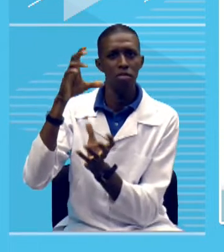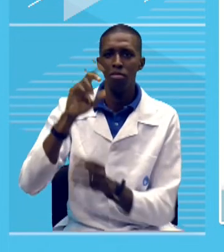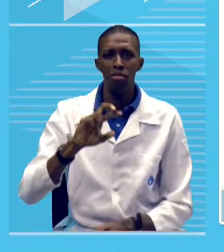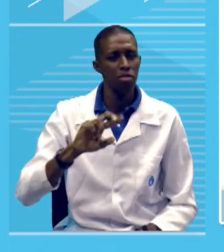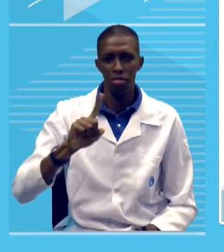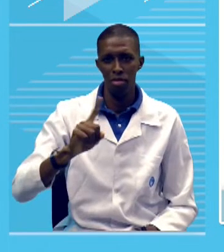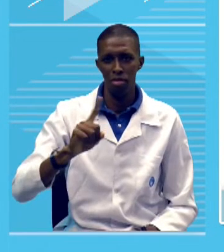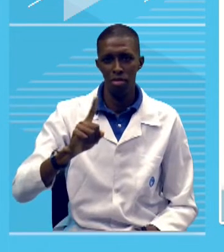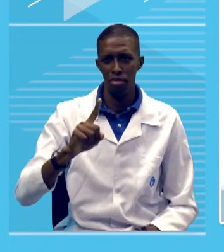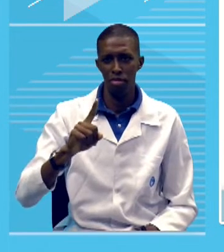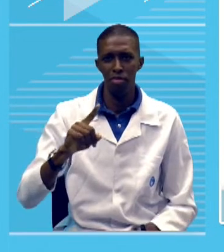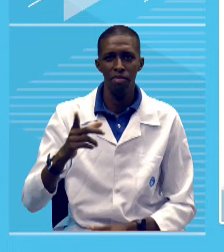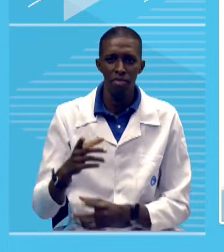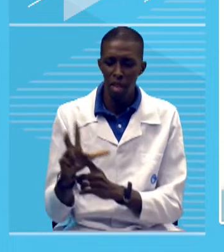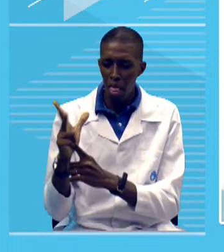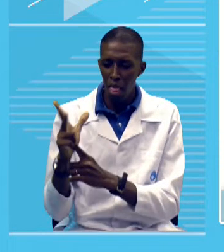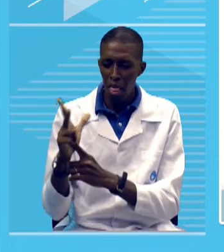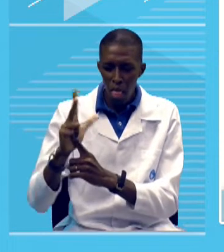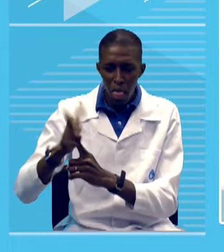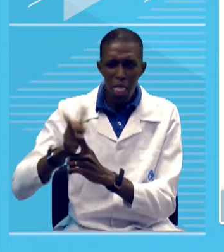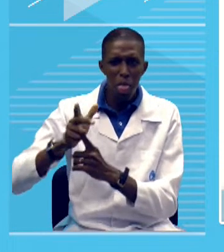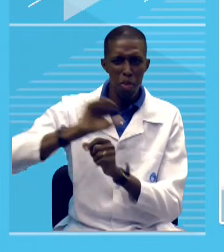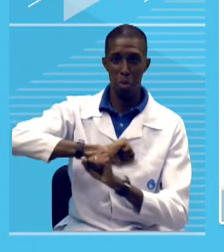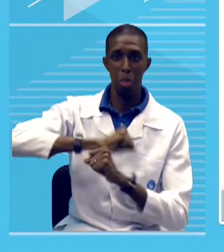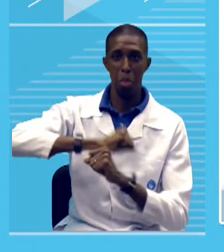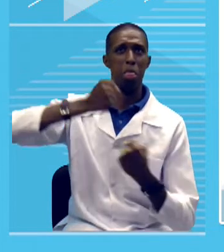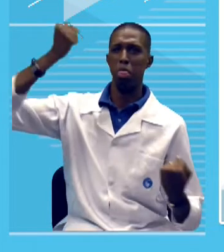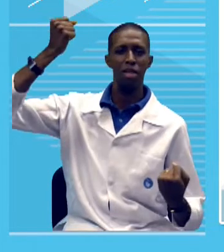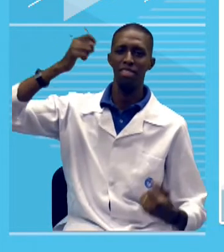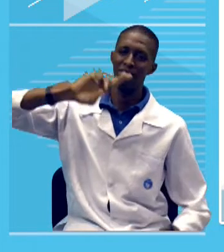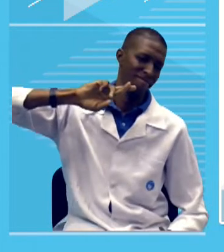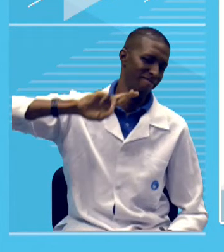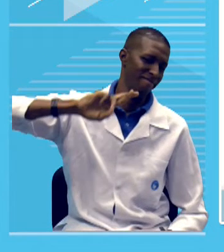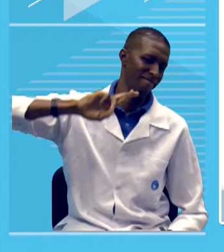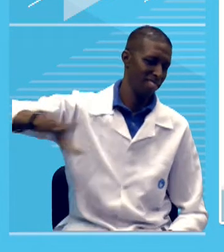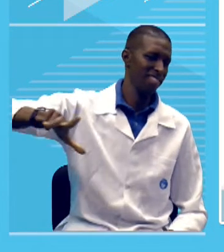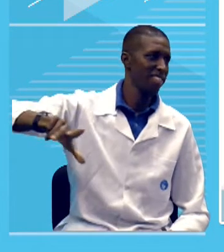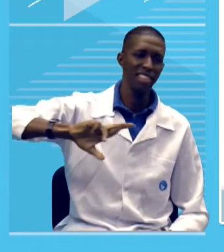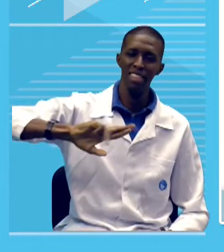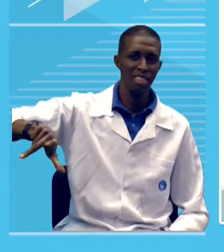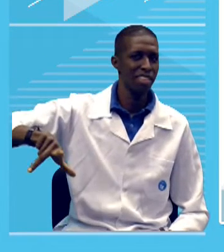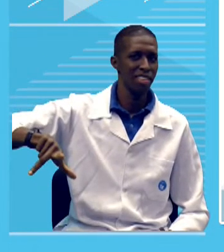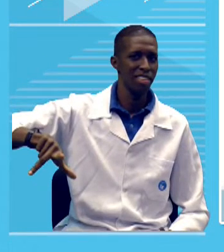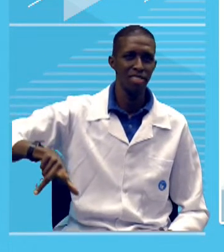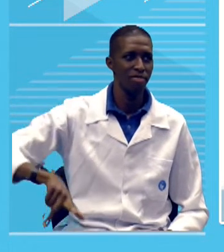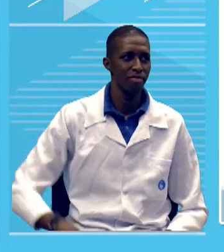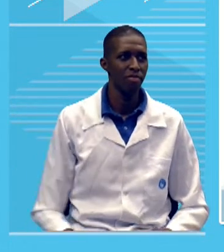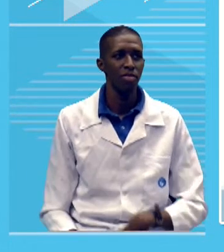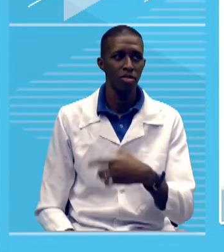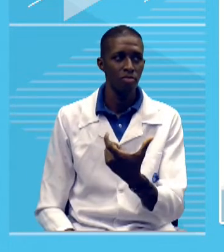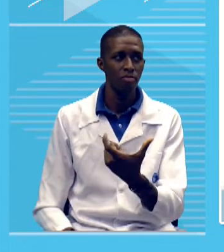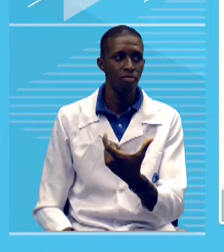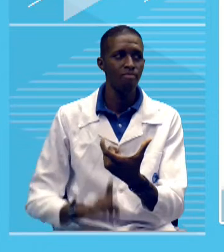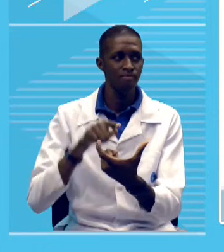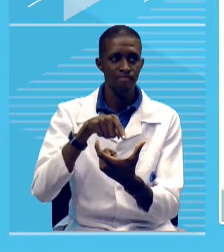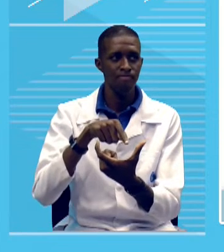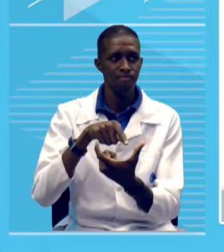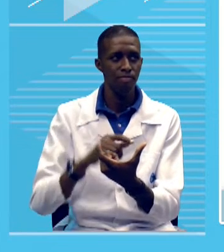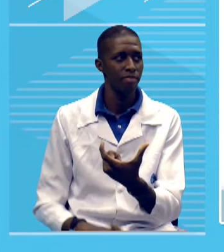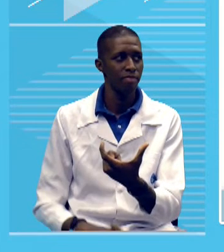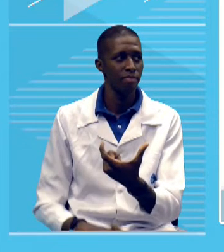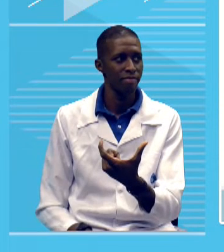de catar ventão o que Catavento não é só venda viu nem é ventilador Zão nem é catar ventão